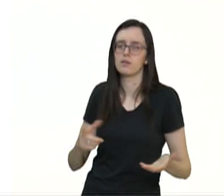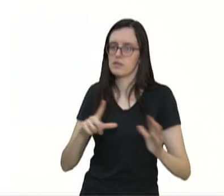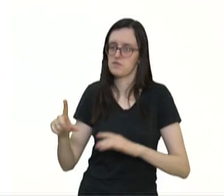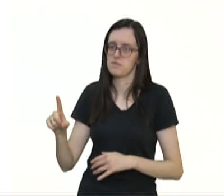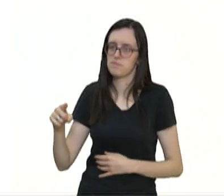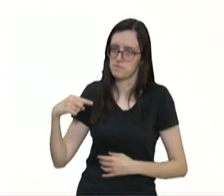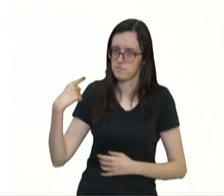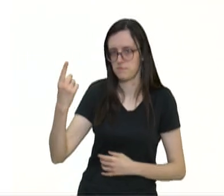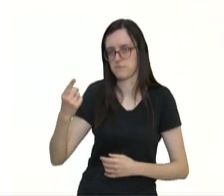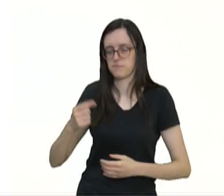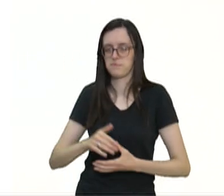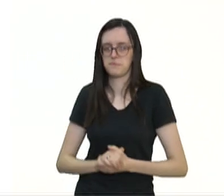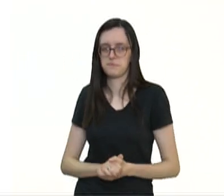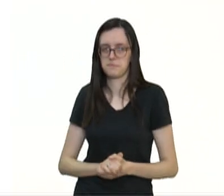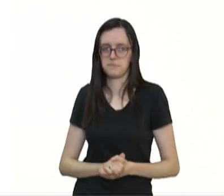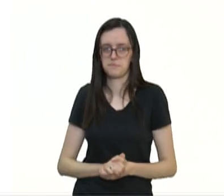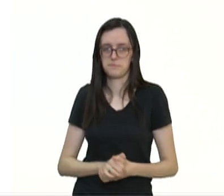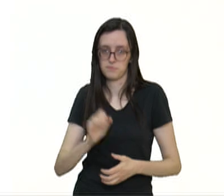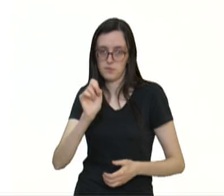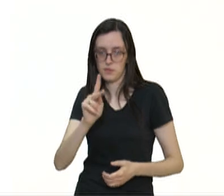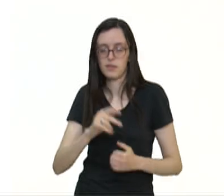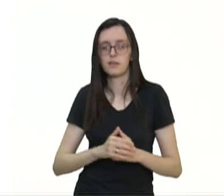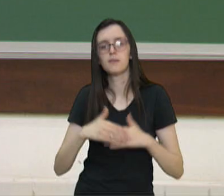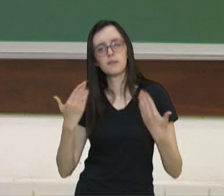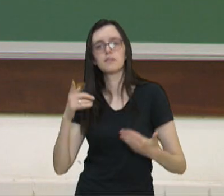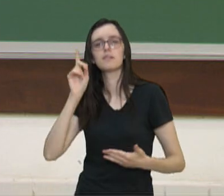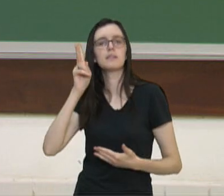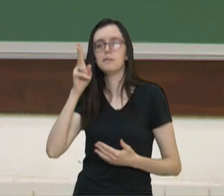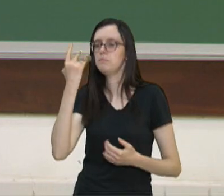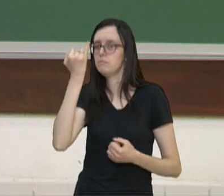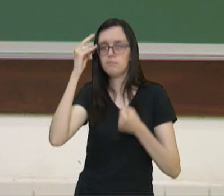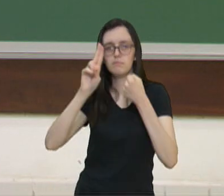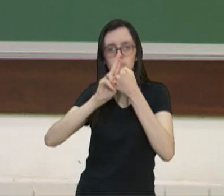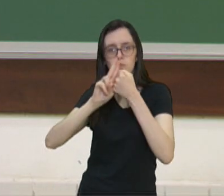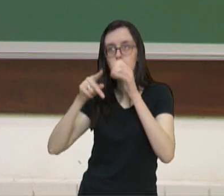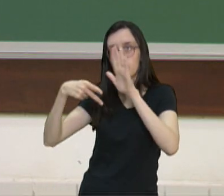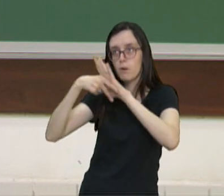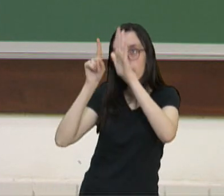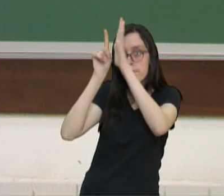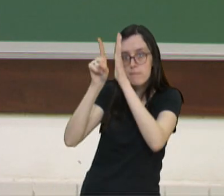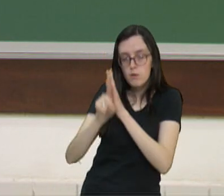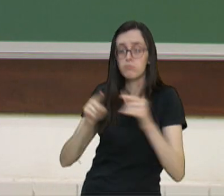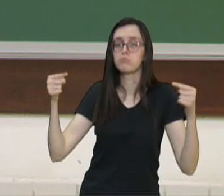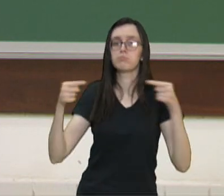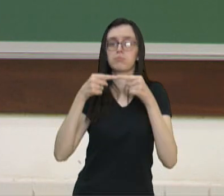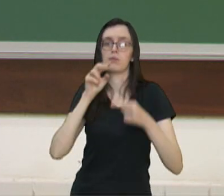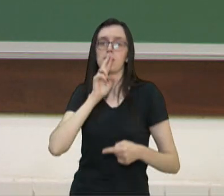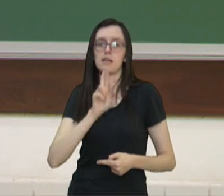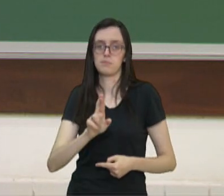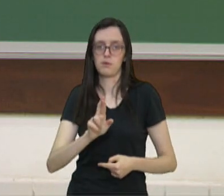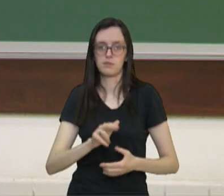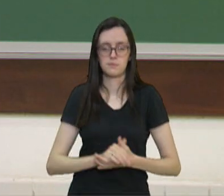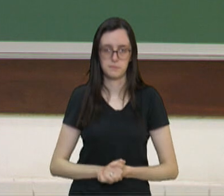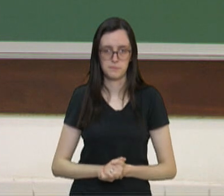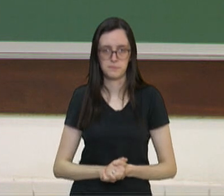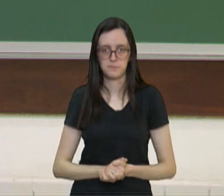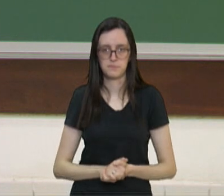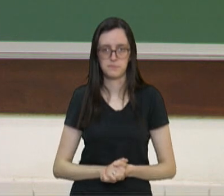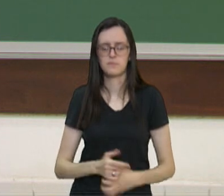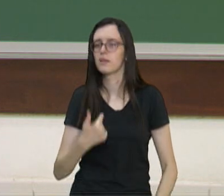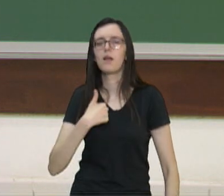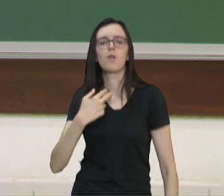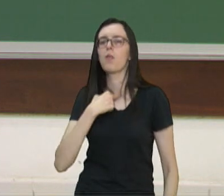Next week. Ok? Então, sempre o meu pronome interrogativo tem a ver com a minha resposta, né? Não